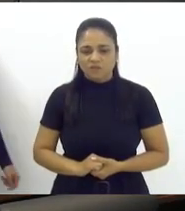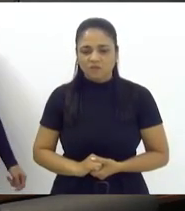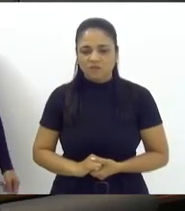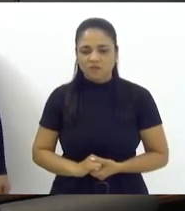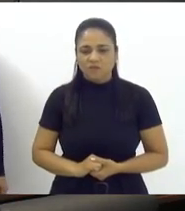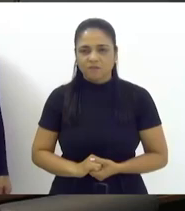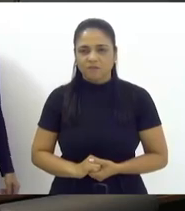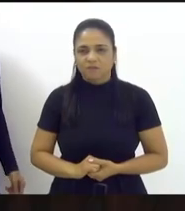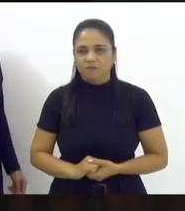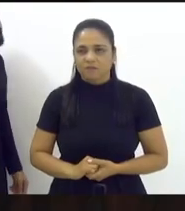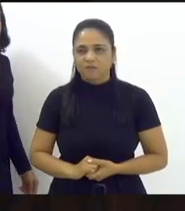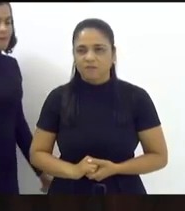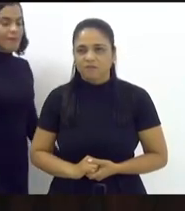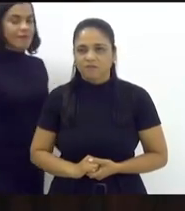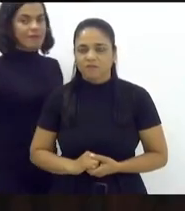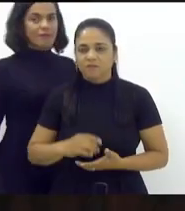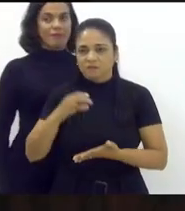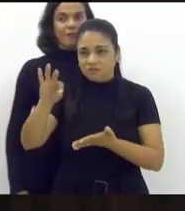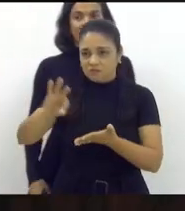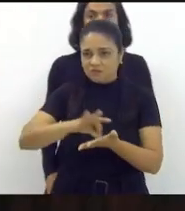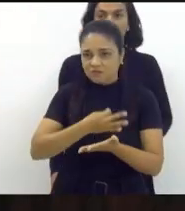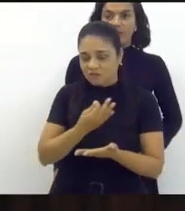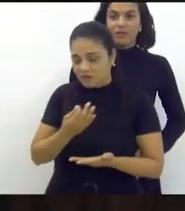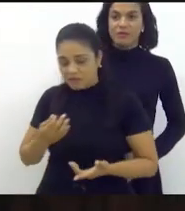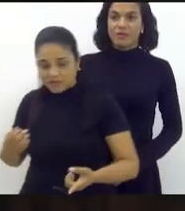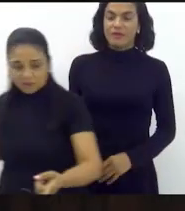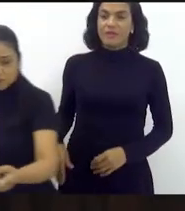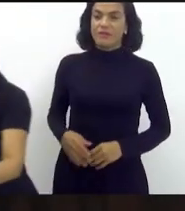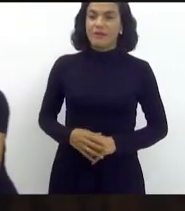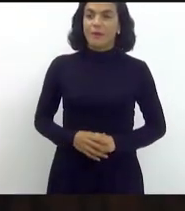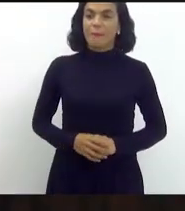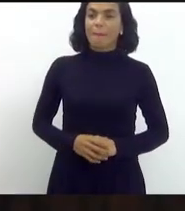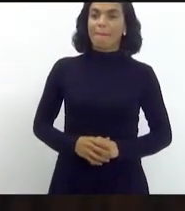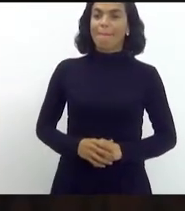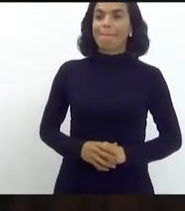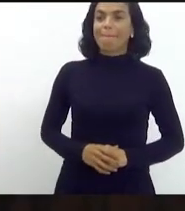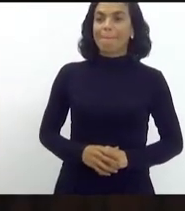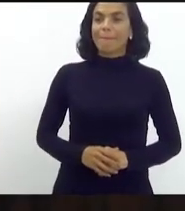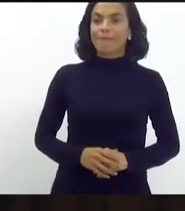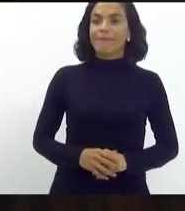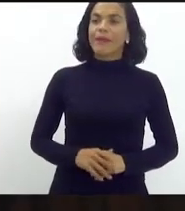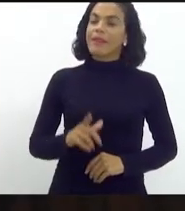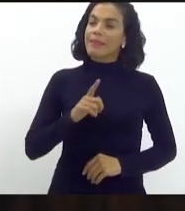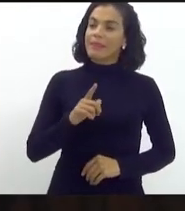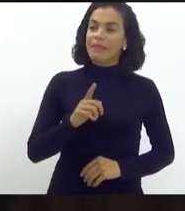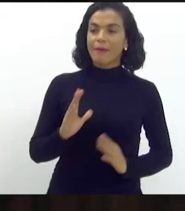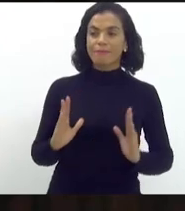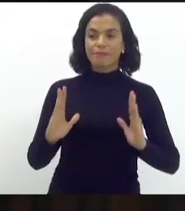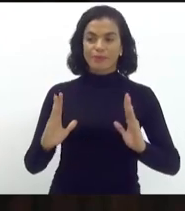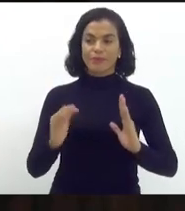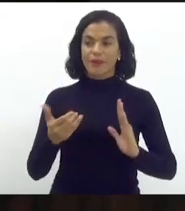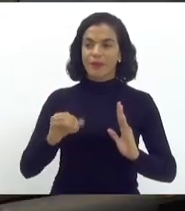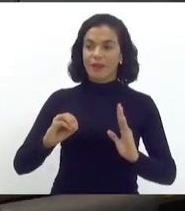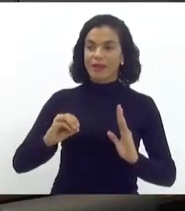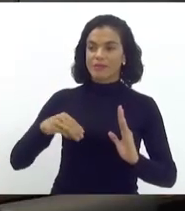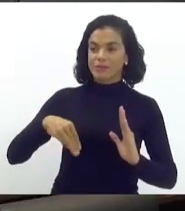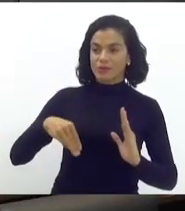próximo orador escrito é o Nobre Deputado Jari que dispõe de 10 minutos